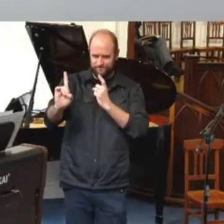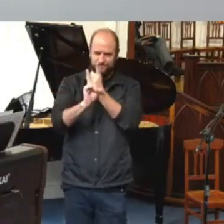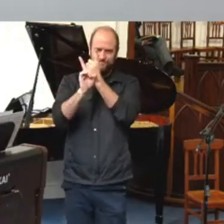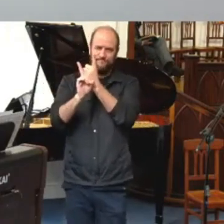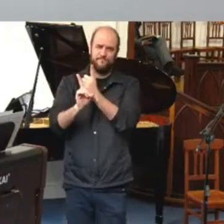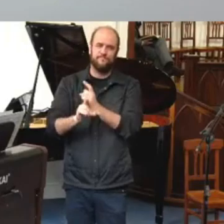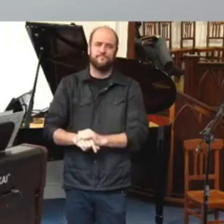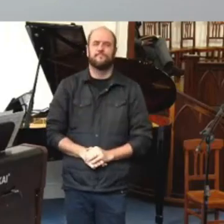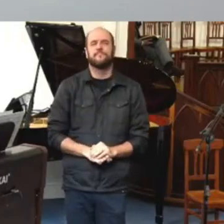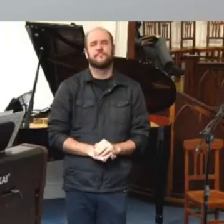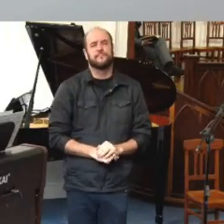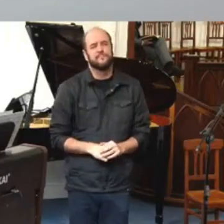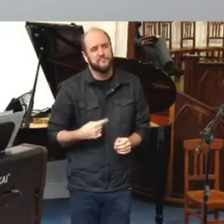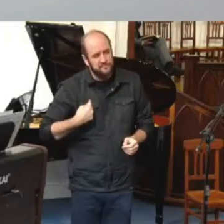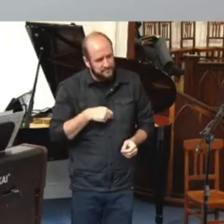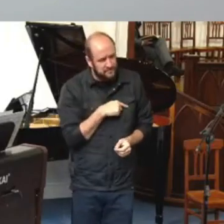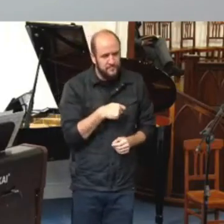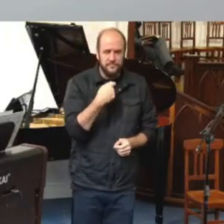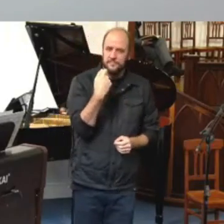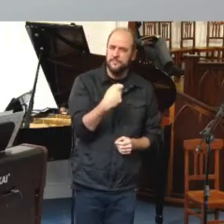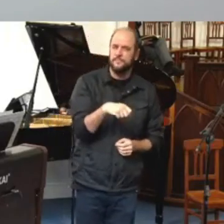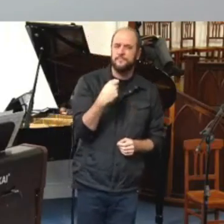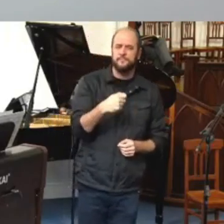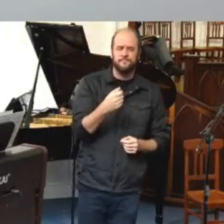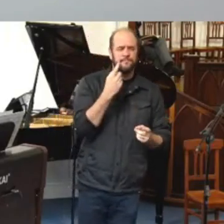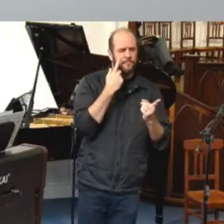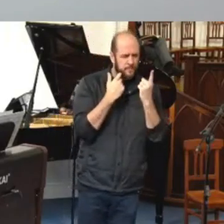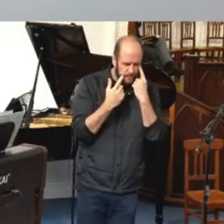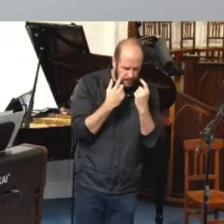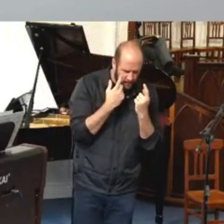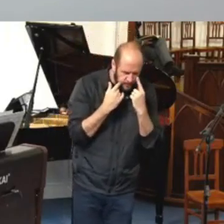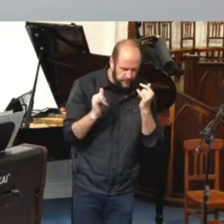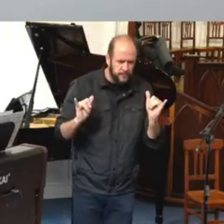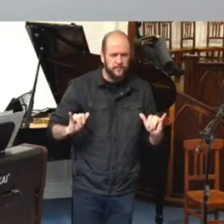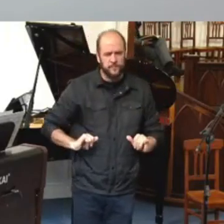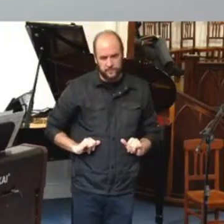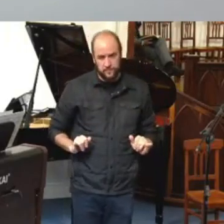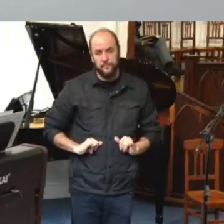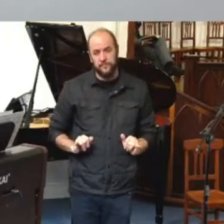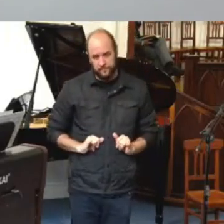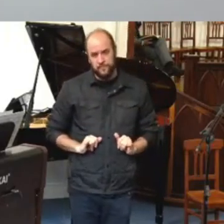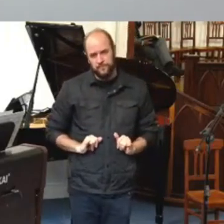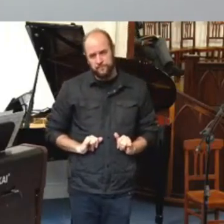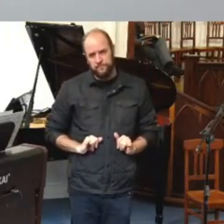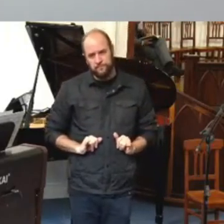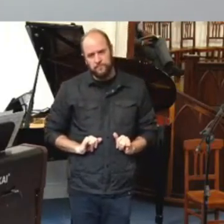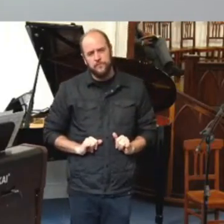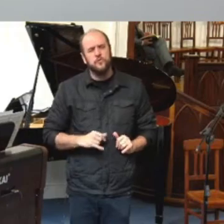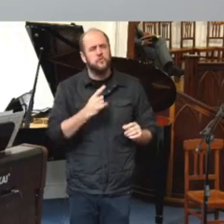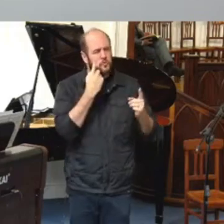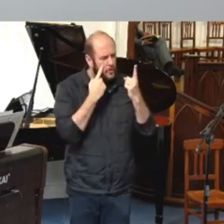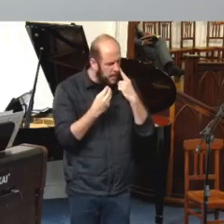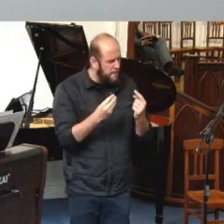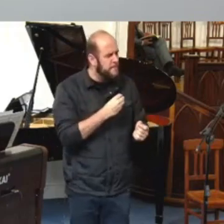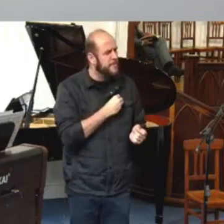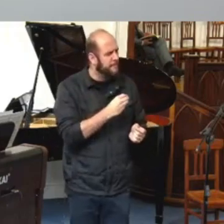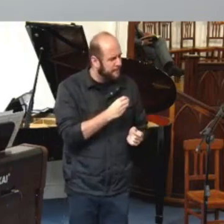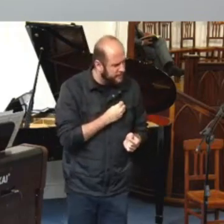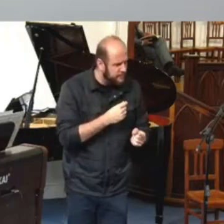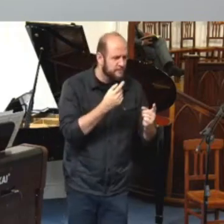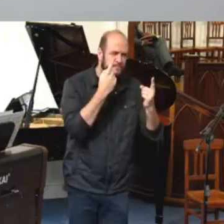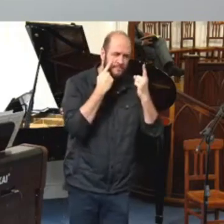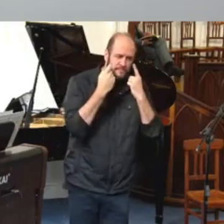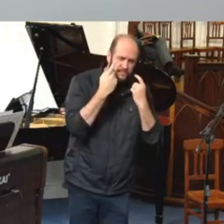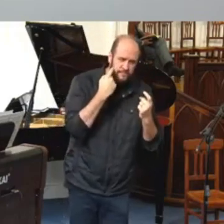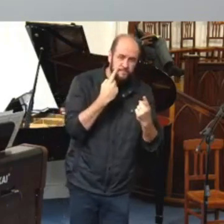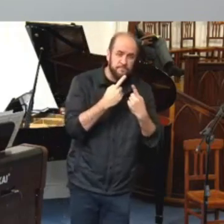Queridos, nós precisamos chorar na dor. Chorar pelos nossos pecados, mas